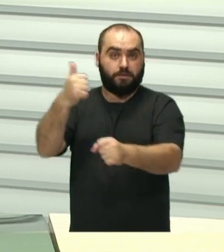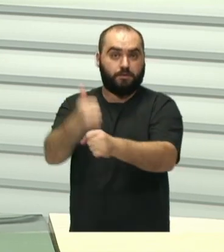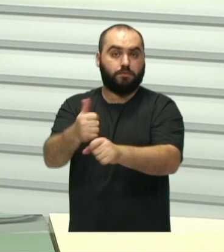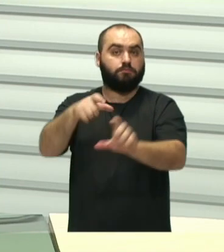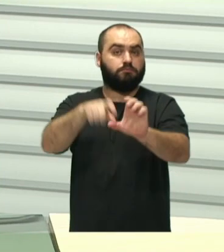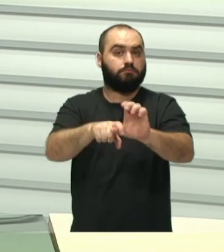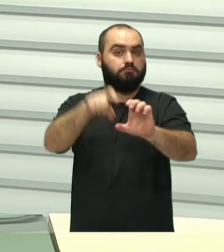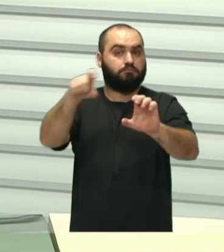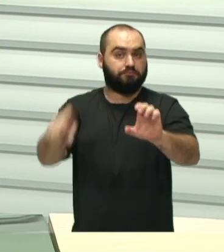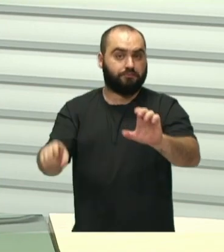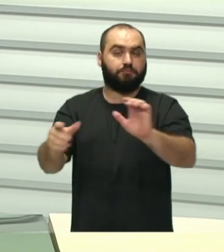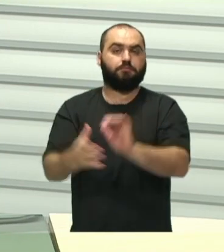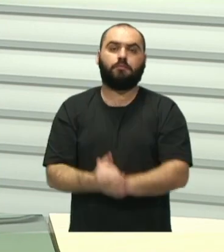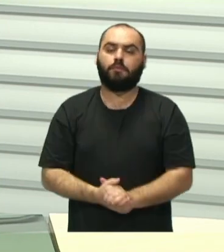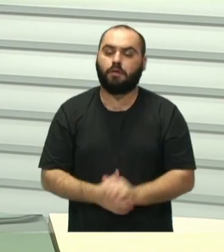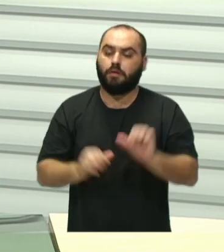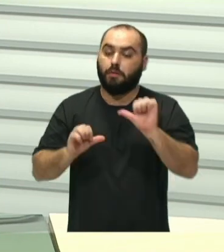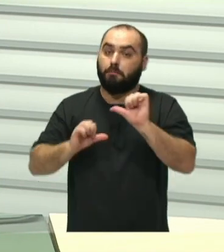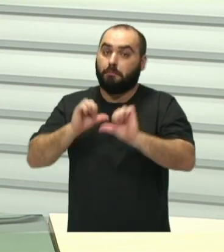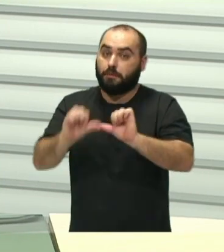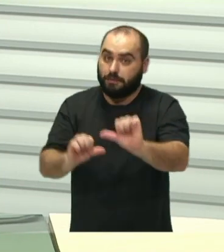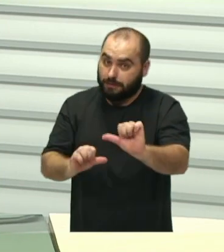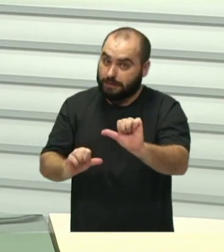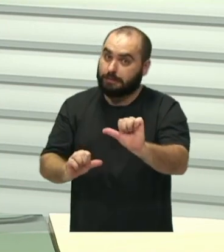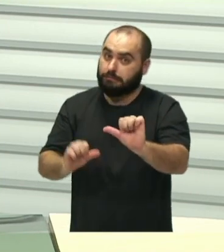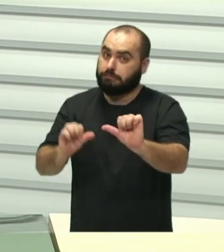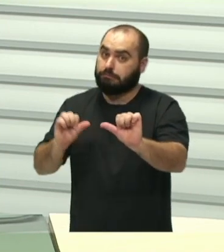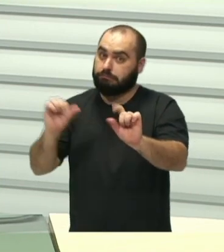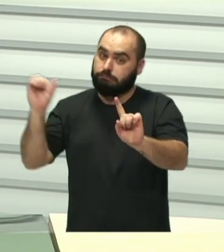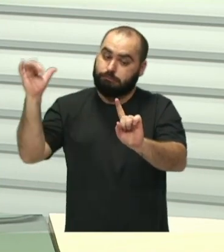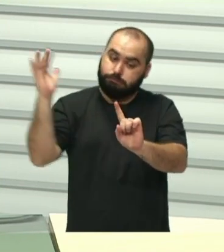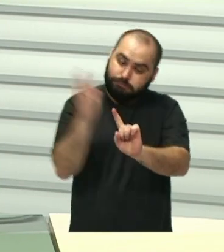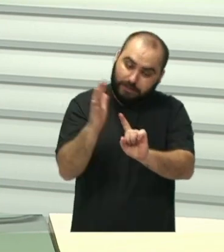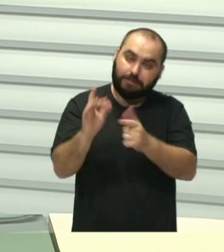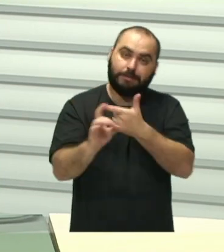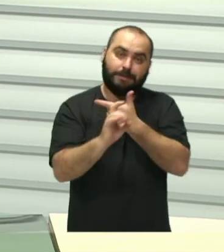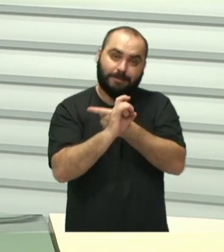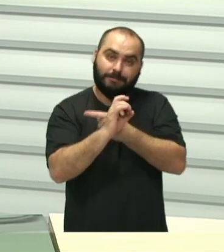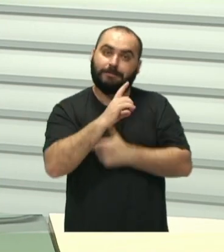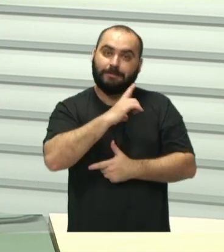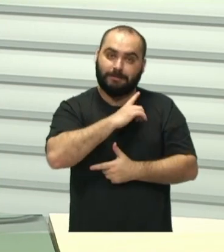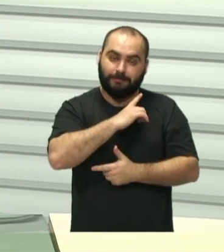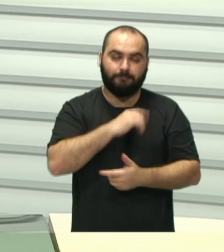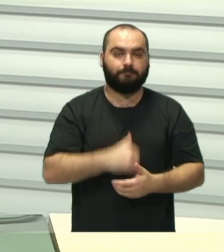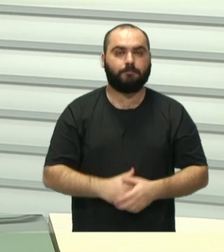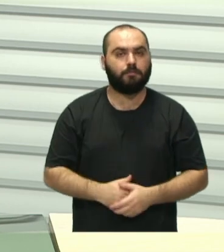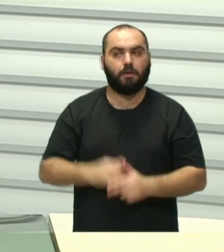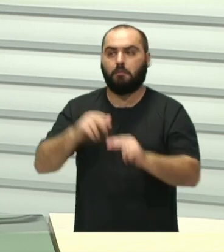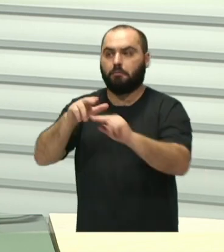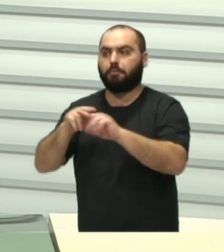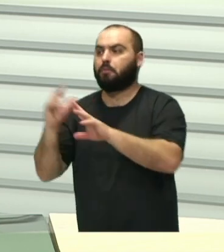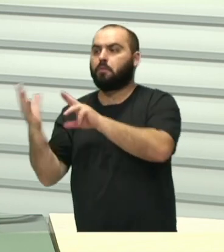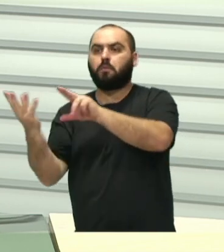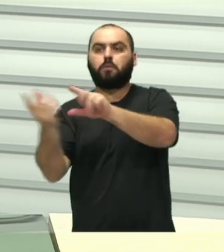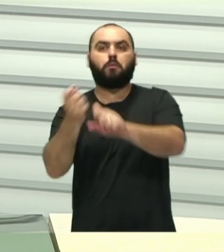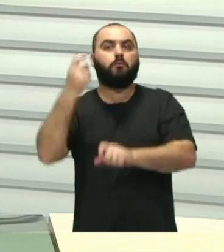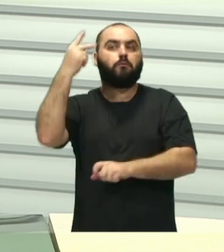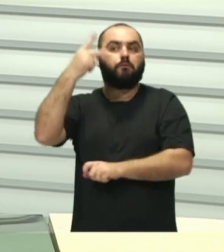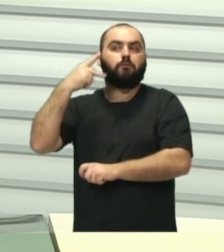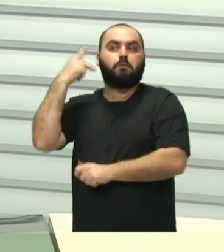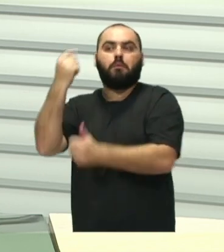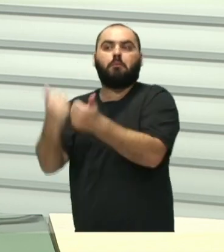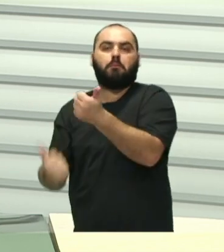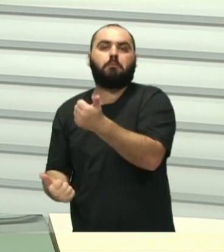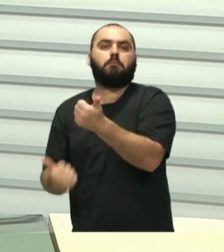é independente nessa mudanças que geralmente Impacto muito no executivo e nós implementamos todas elas com apoio de todos os vereadores e